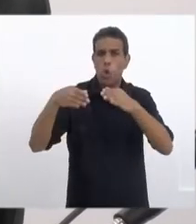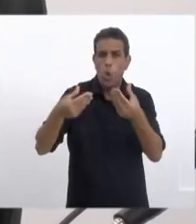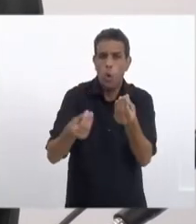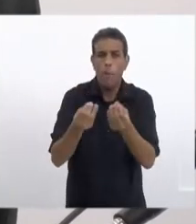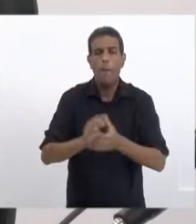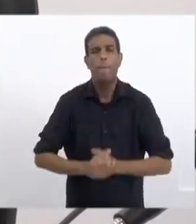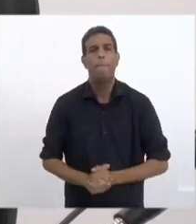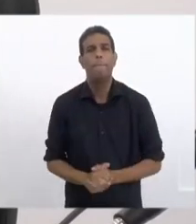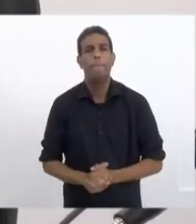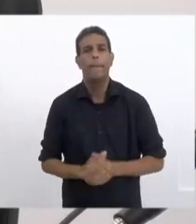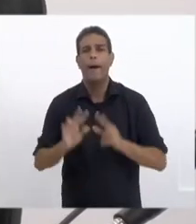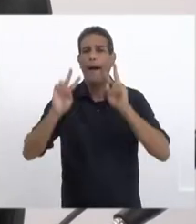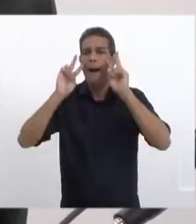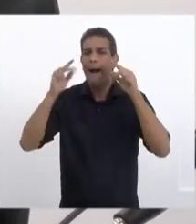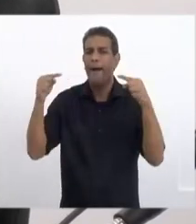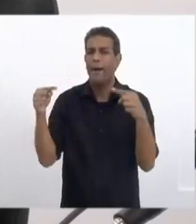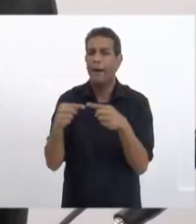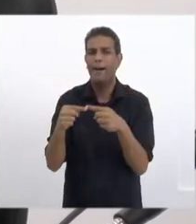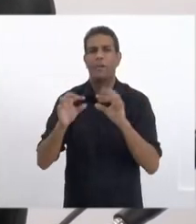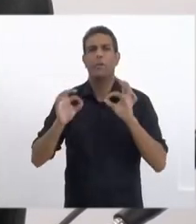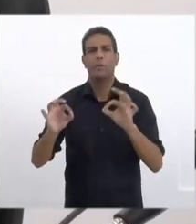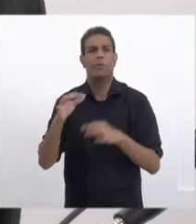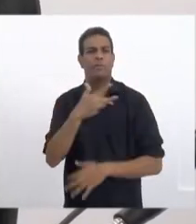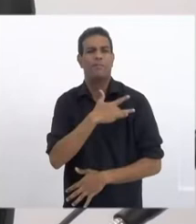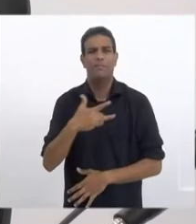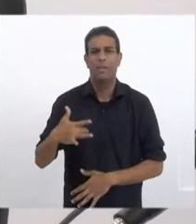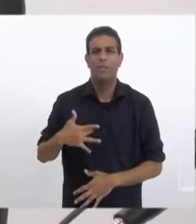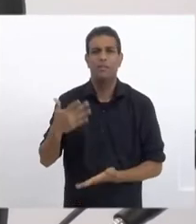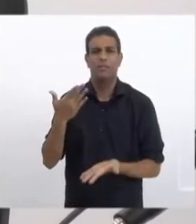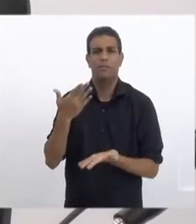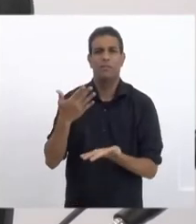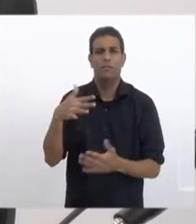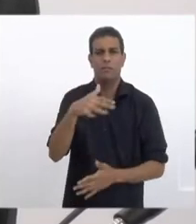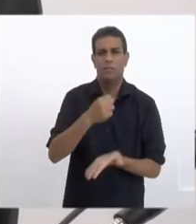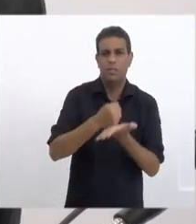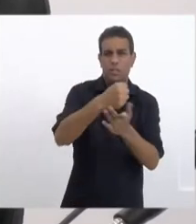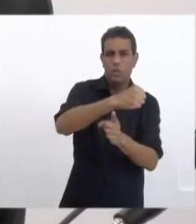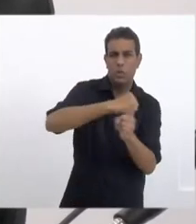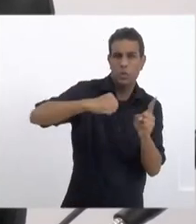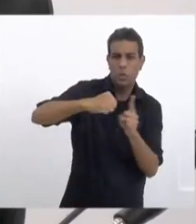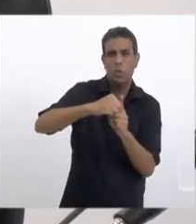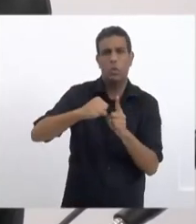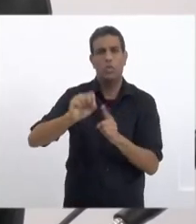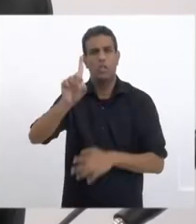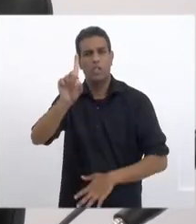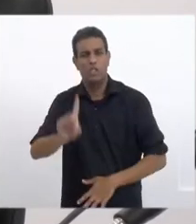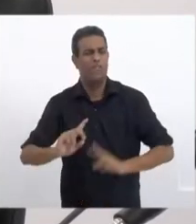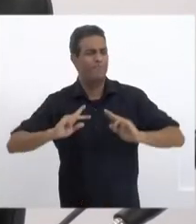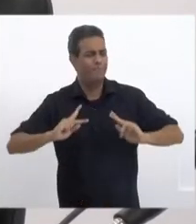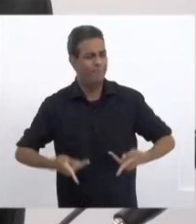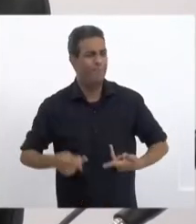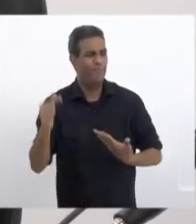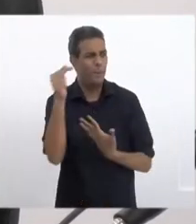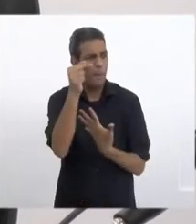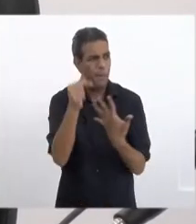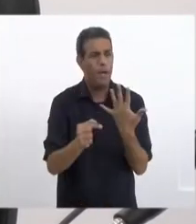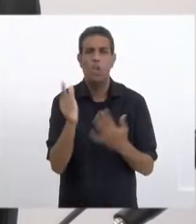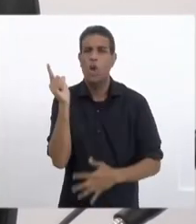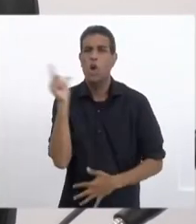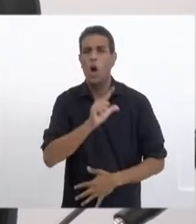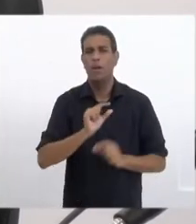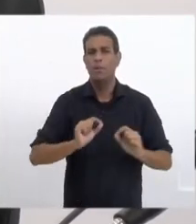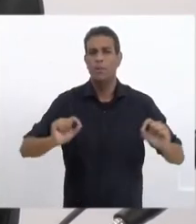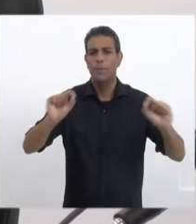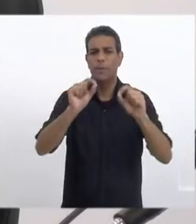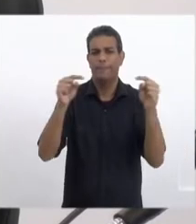executivo. E lá dentro tem a Secretaria de Saúde, a Secretaria de Assistência Social, a Secretaria de Direitos Humanos, entre outras secretarias